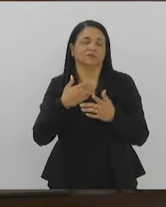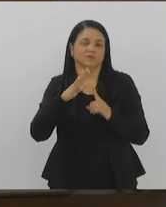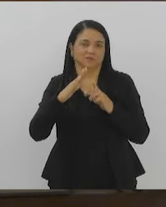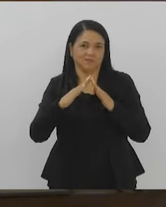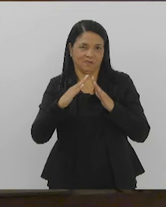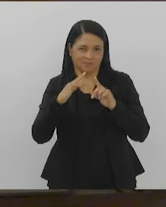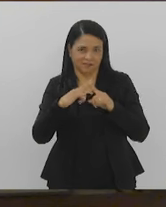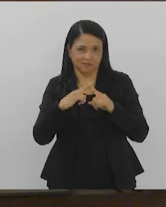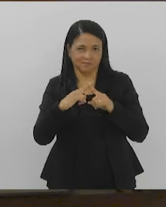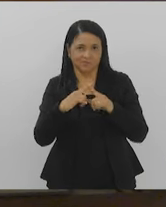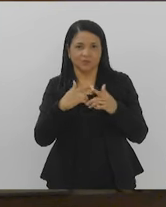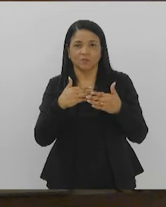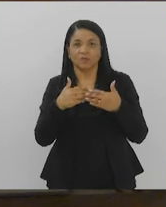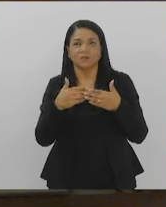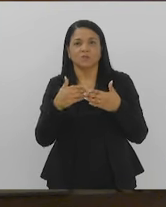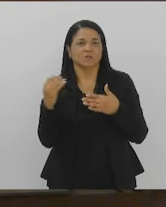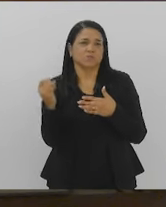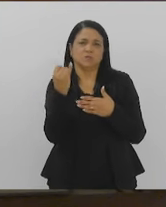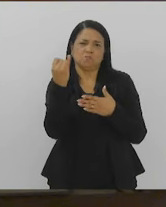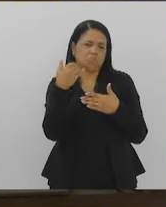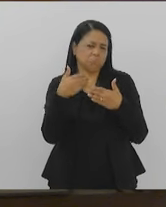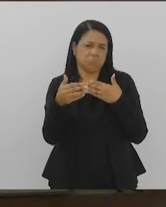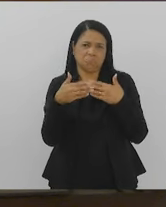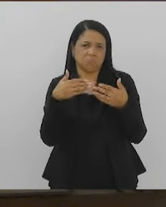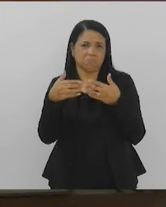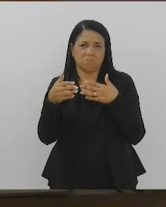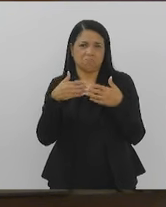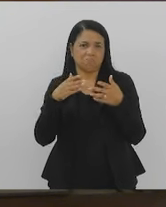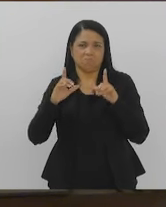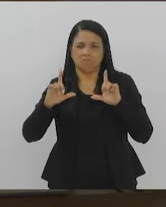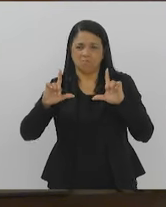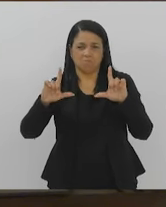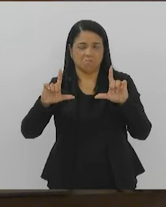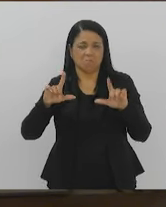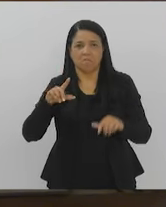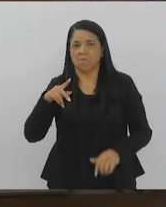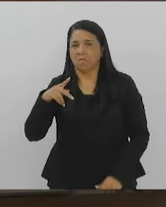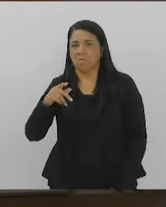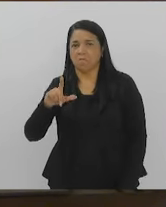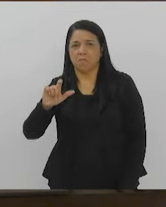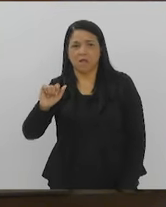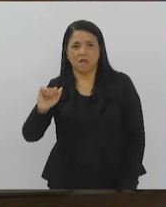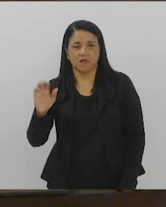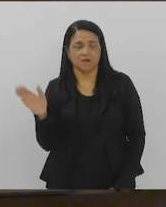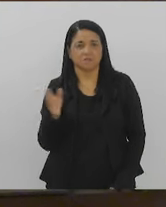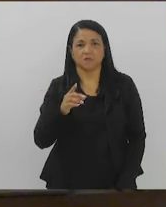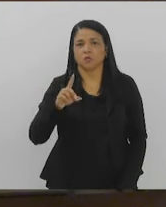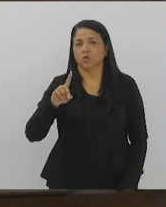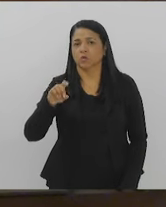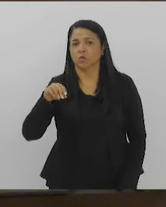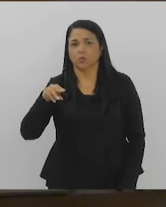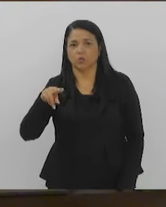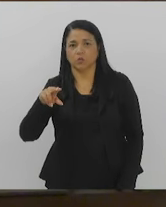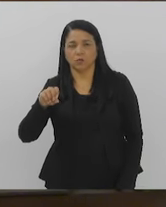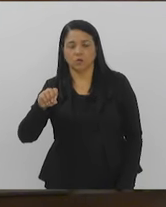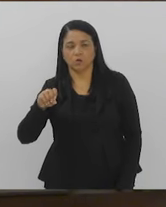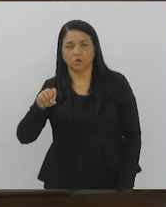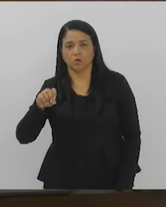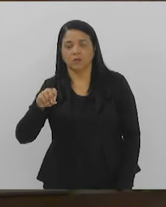importa a placa, não importa a denominação, importa é ser